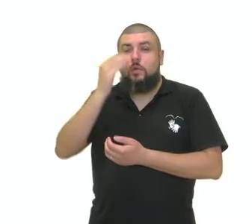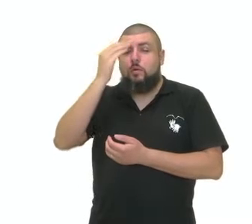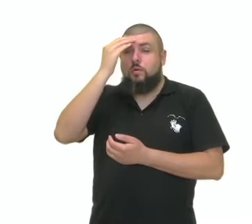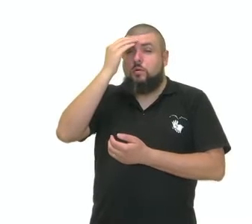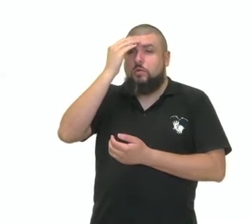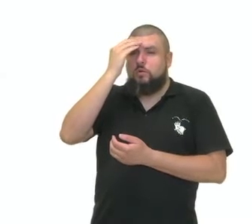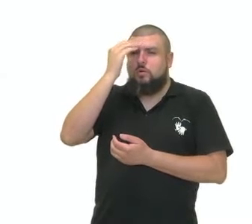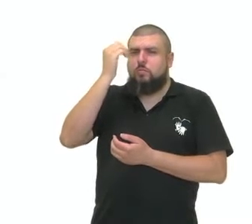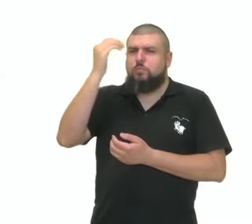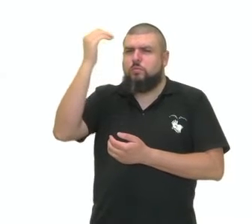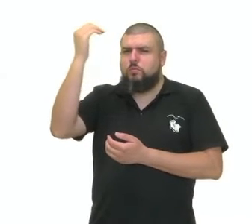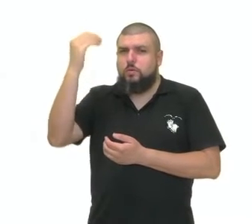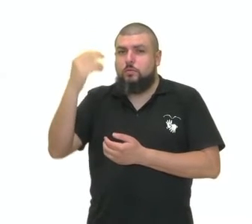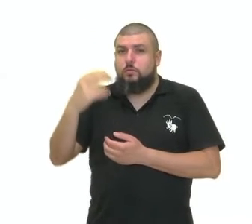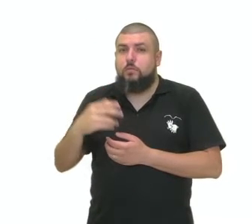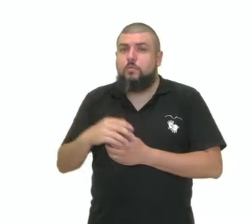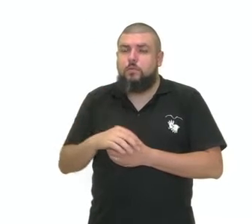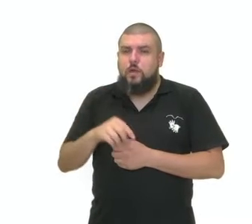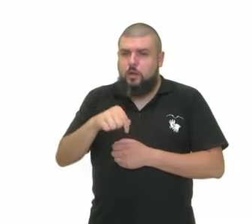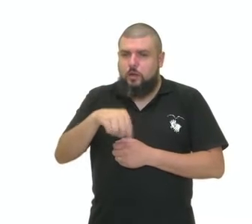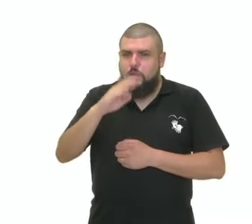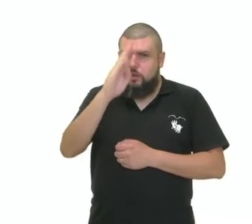das mais importantes do país.